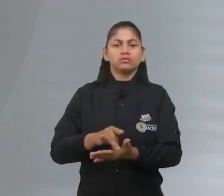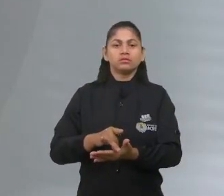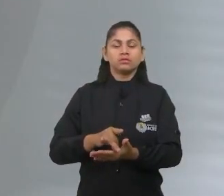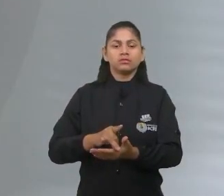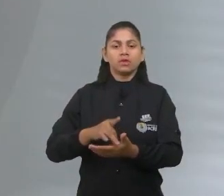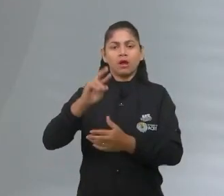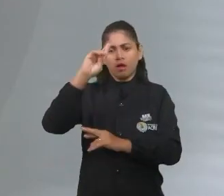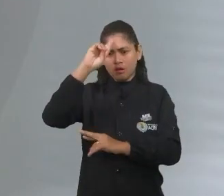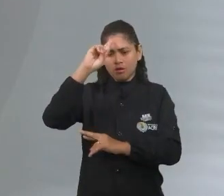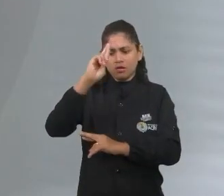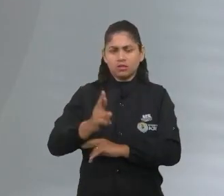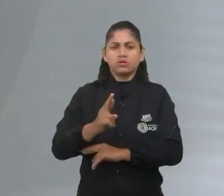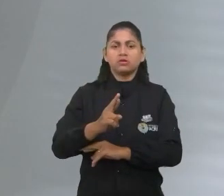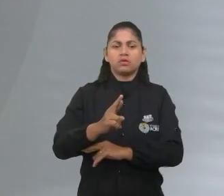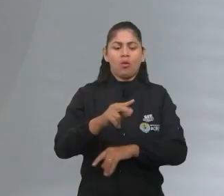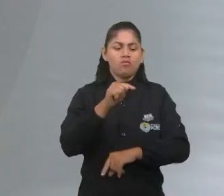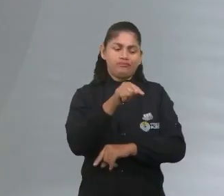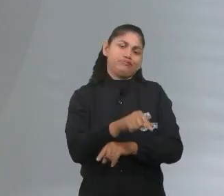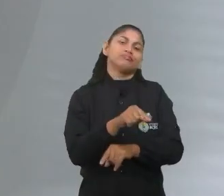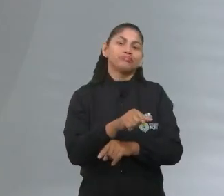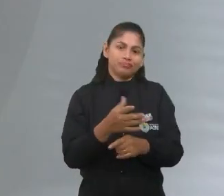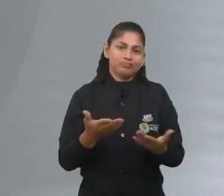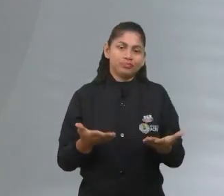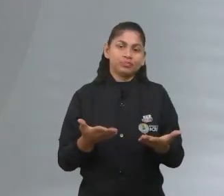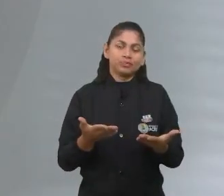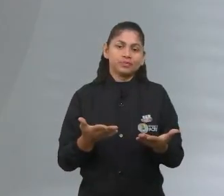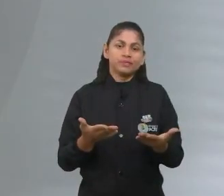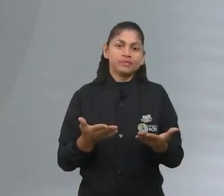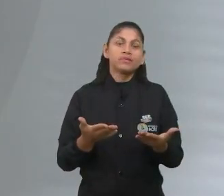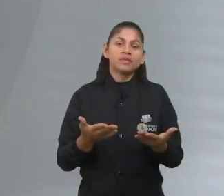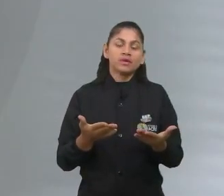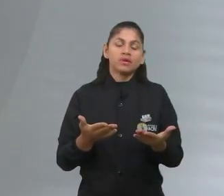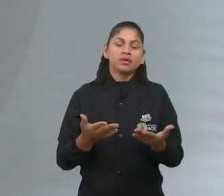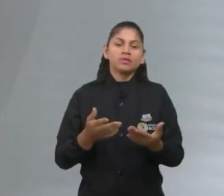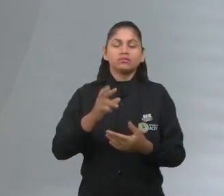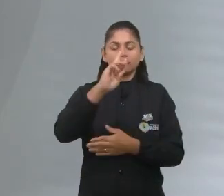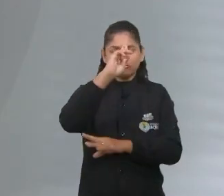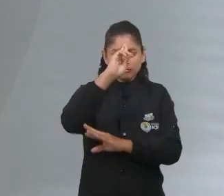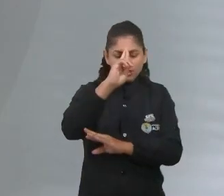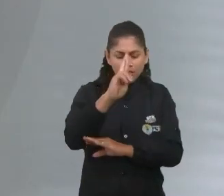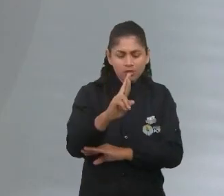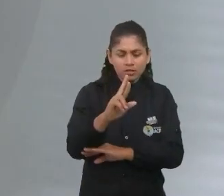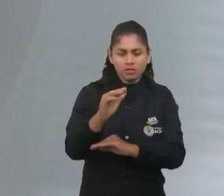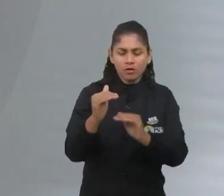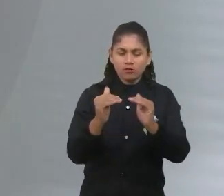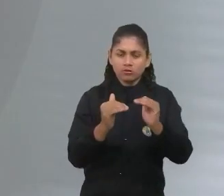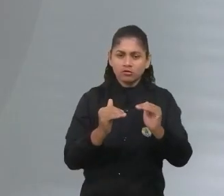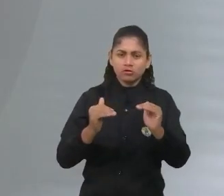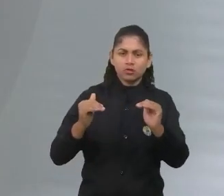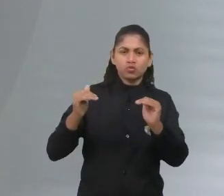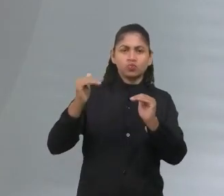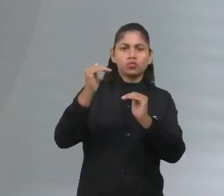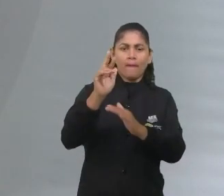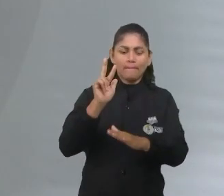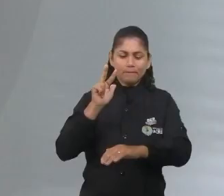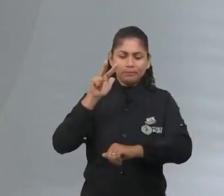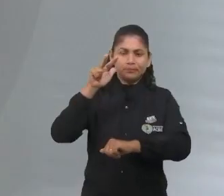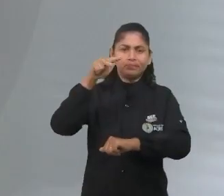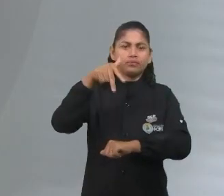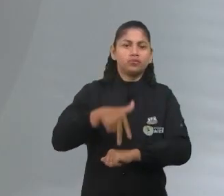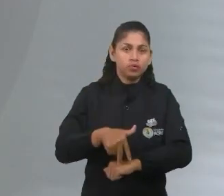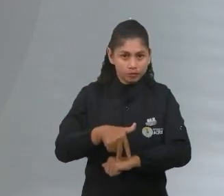razão instrumental, colocando de novo a razão como protagonista daquilo que nós devemos fazer